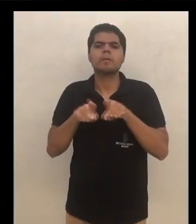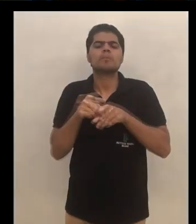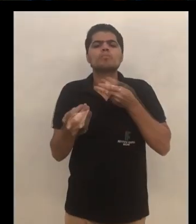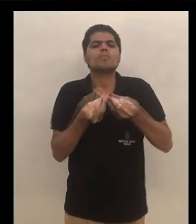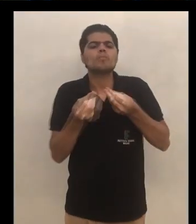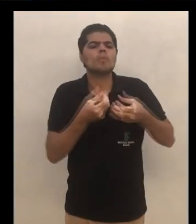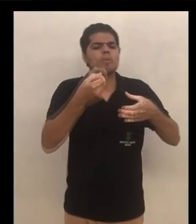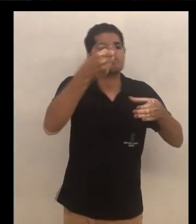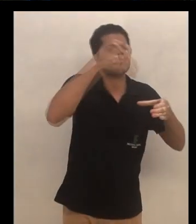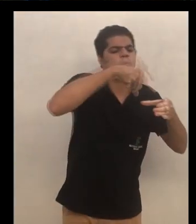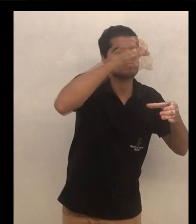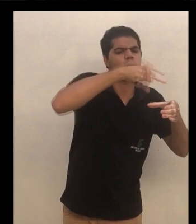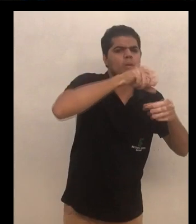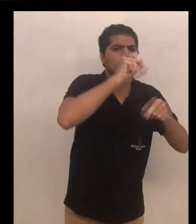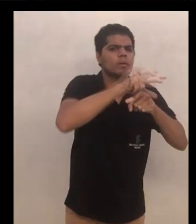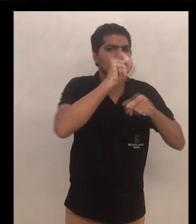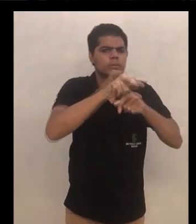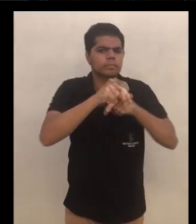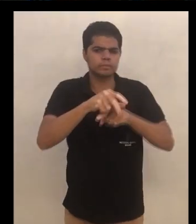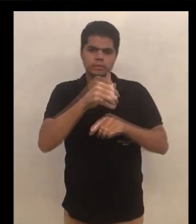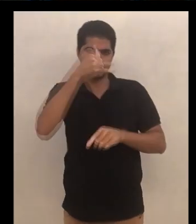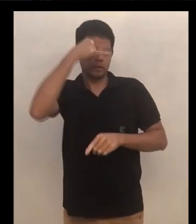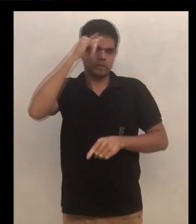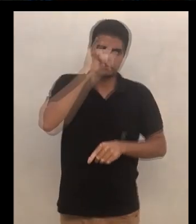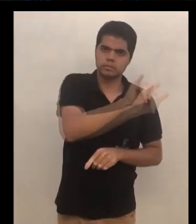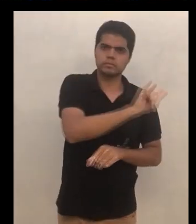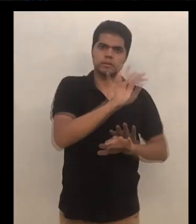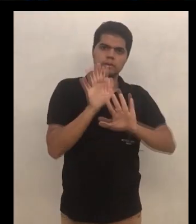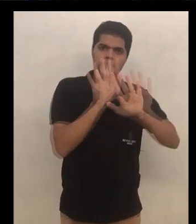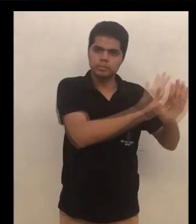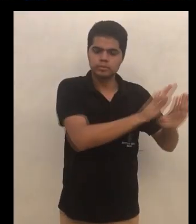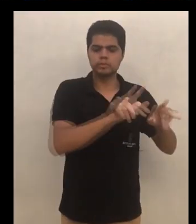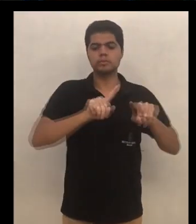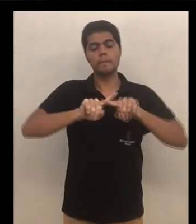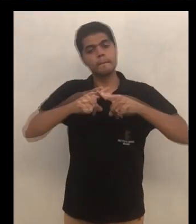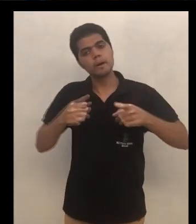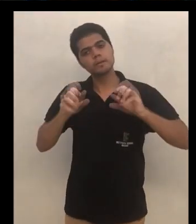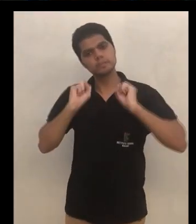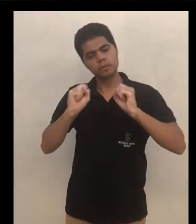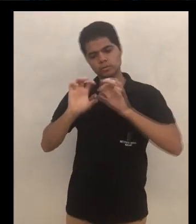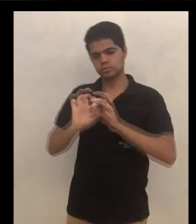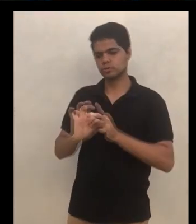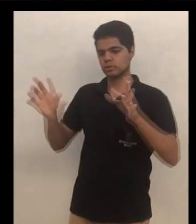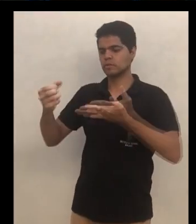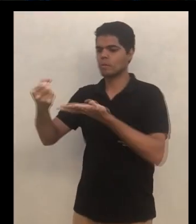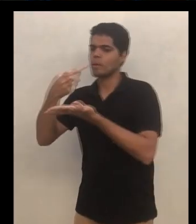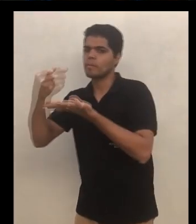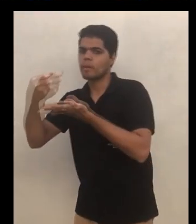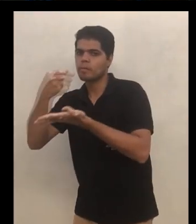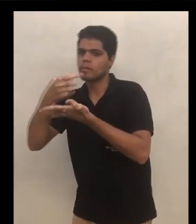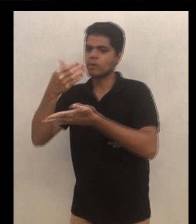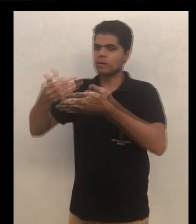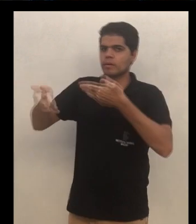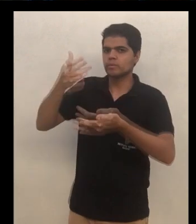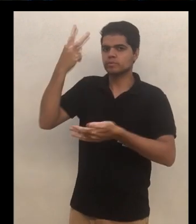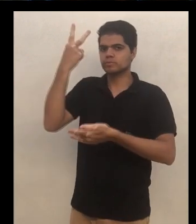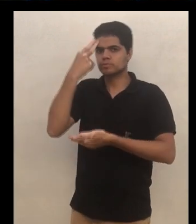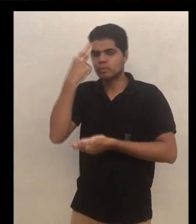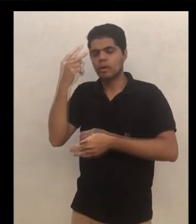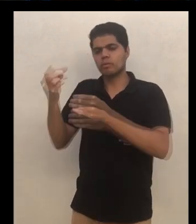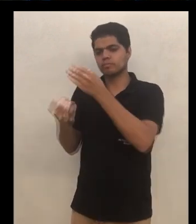aditivos químicos, nada de, mas a gente pode utilizar medicamentos homeopáticos e fitoterápicos. O sistema